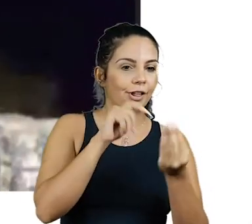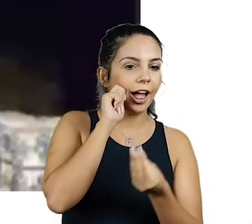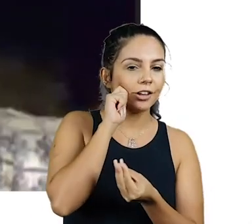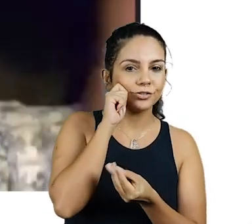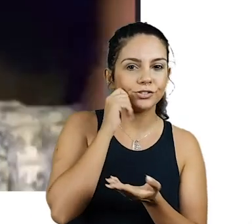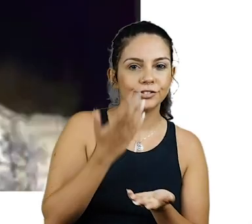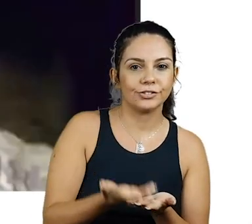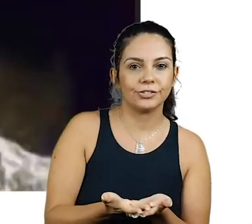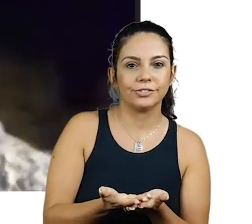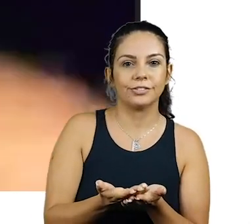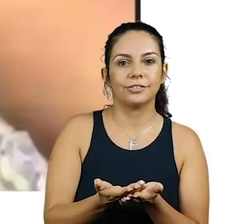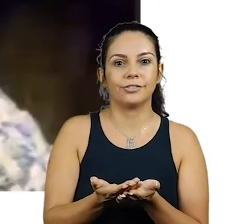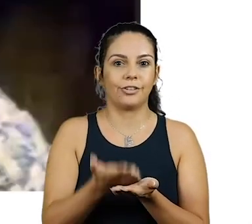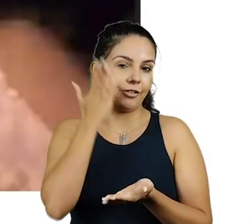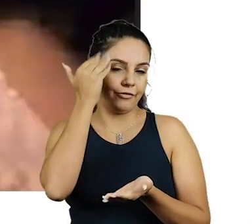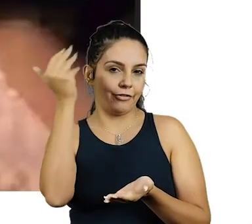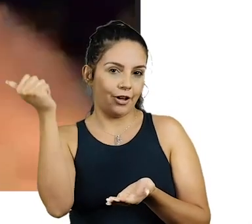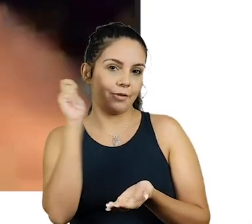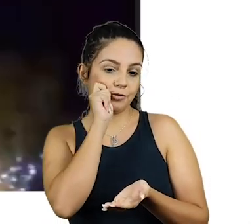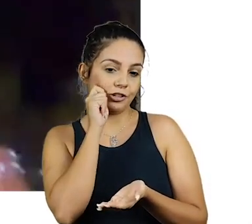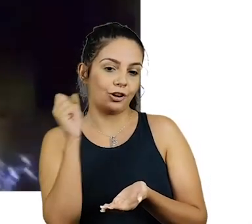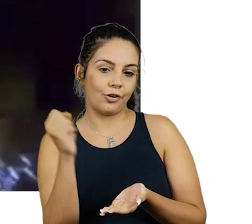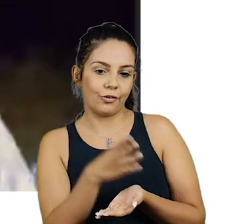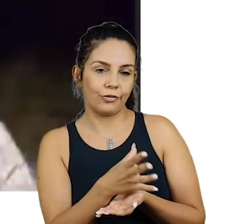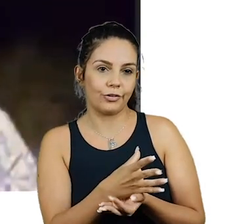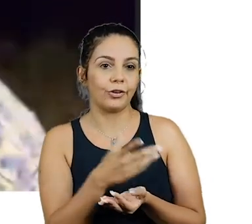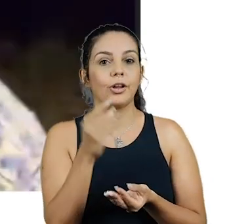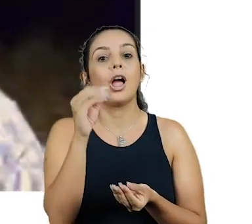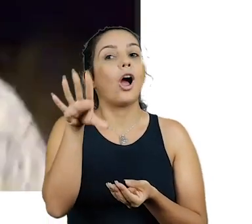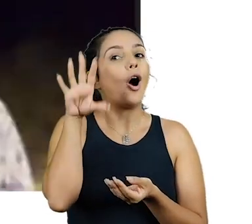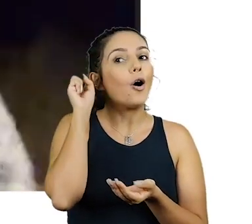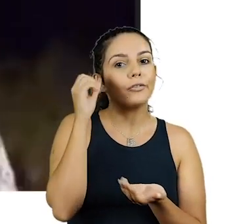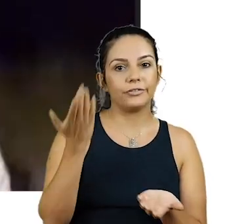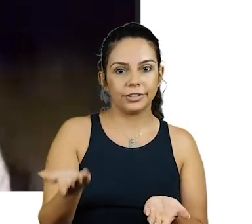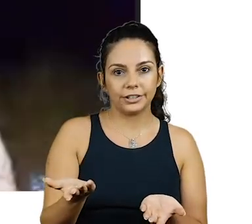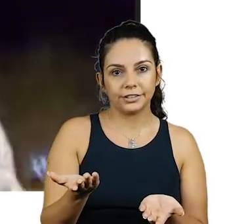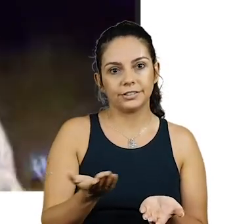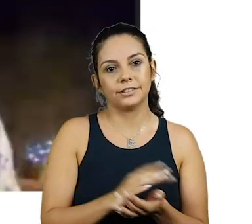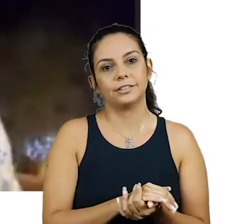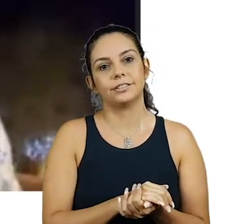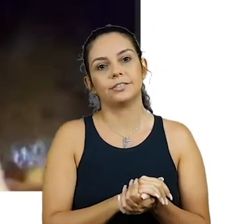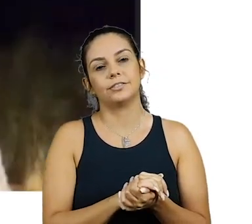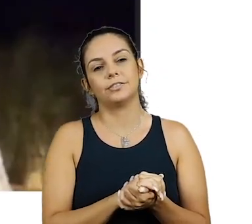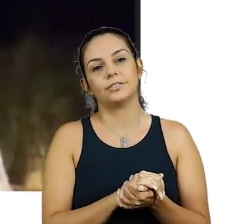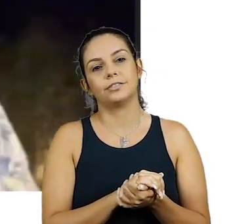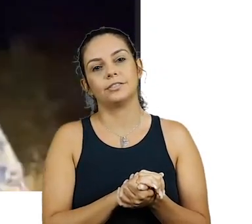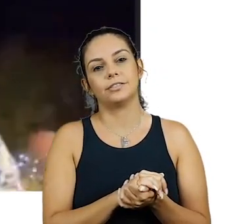artista super consagrado com um artista novo? Mas quem que vai ouvir? Então faz uma coisa